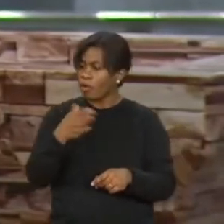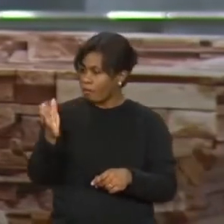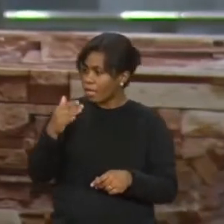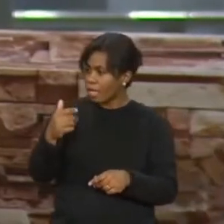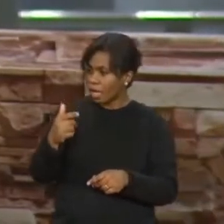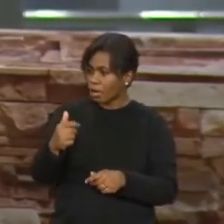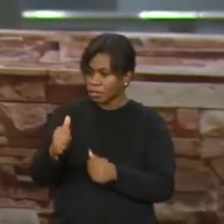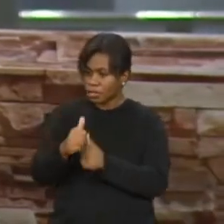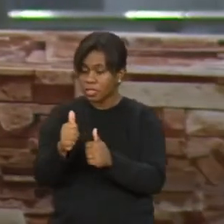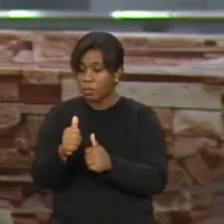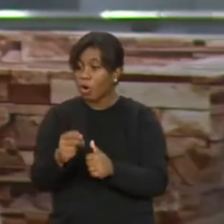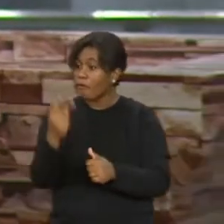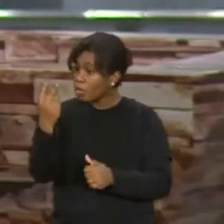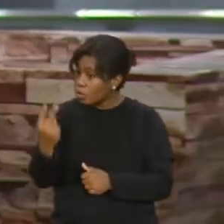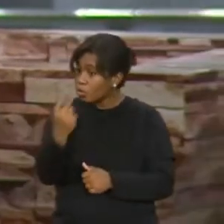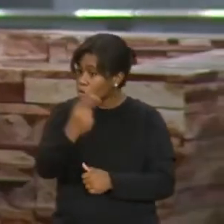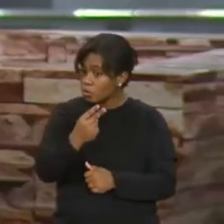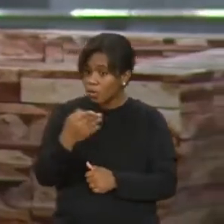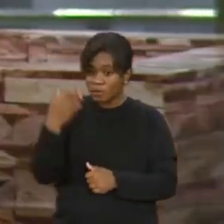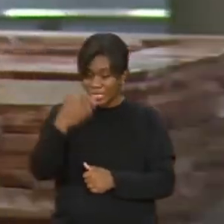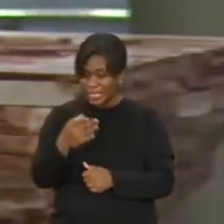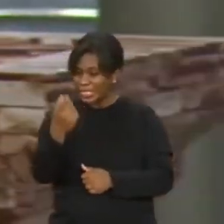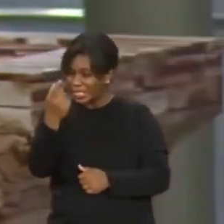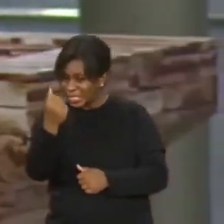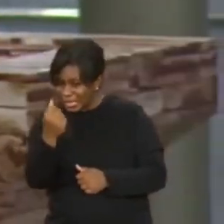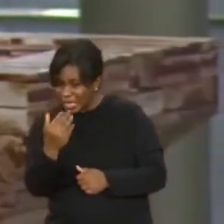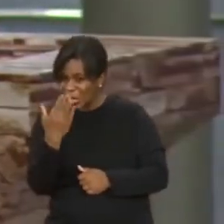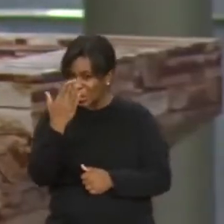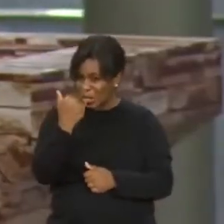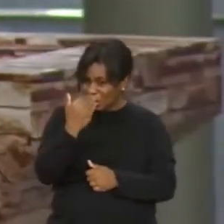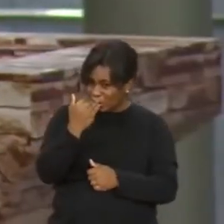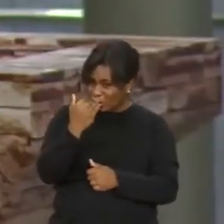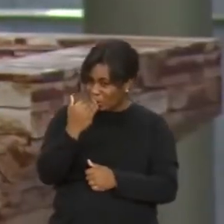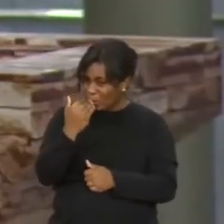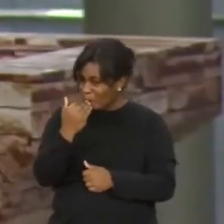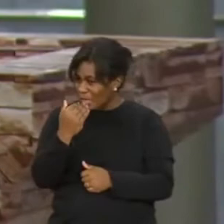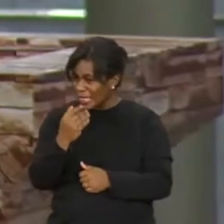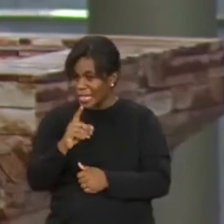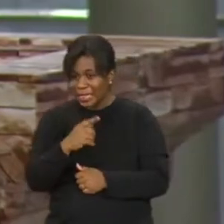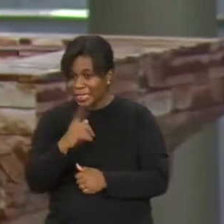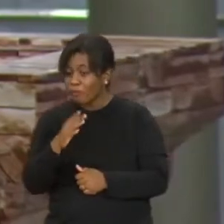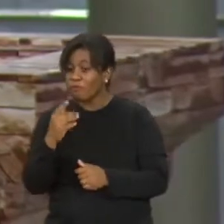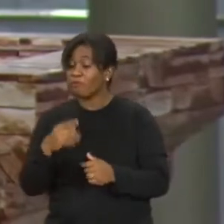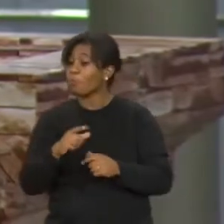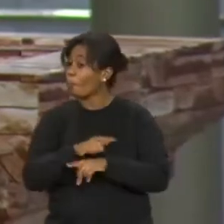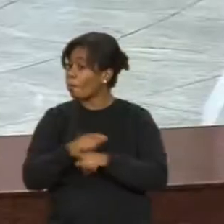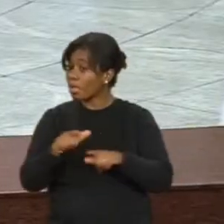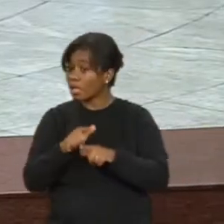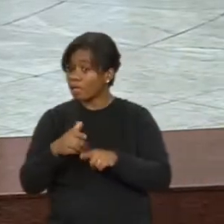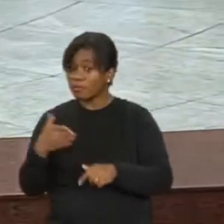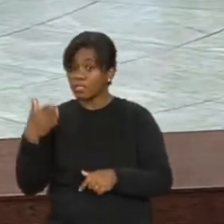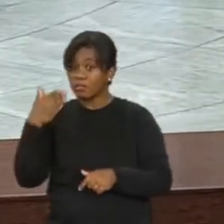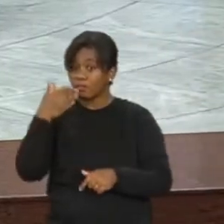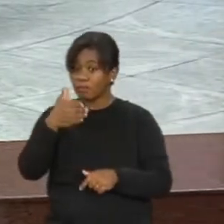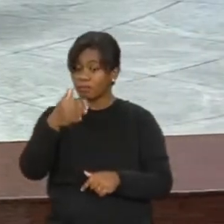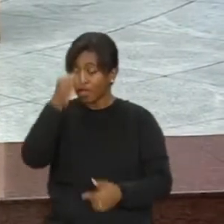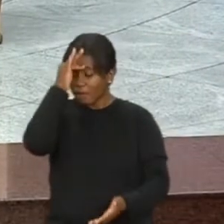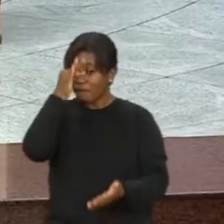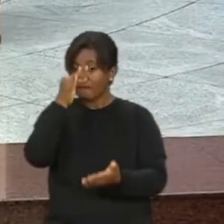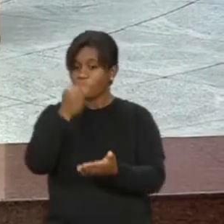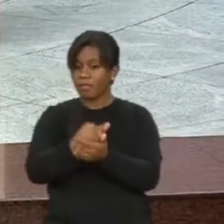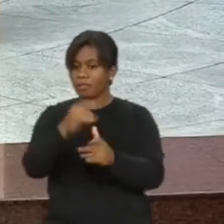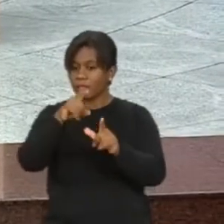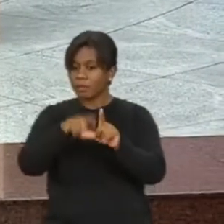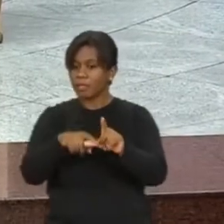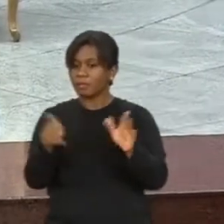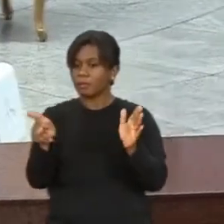leve comida, não leve dinheiro, não leve nada. Vocês vão na fé, na dependência de mim. Esse povo é